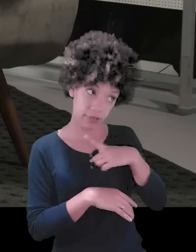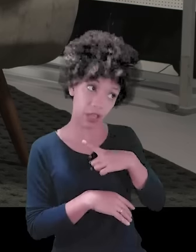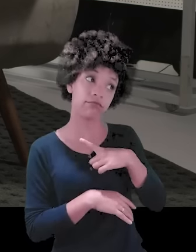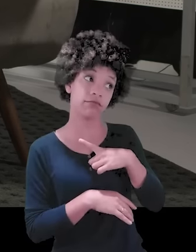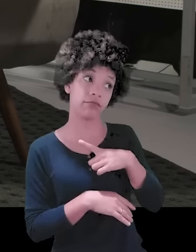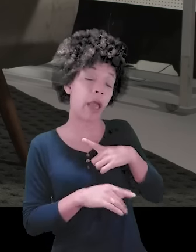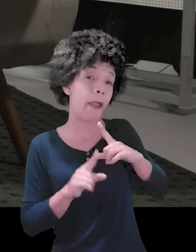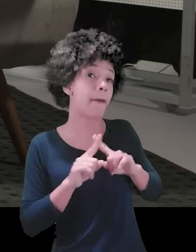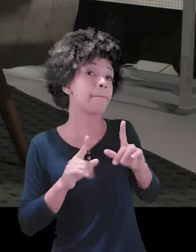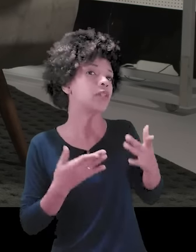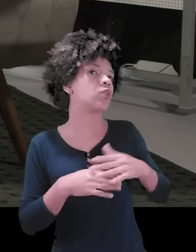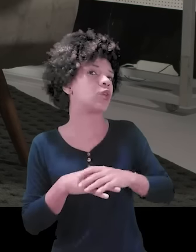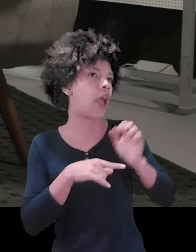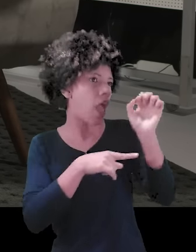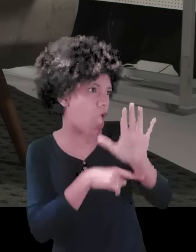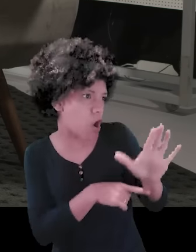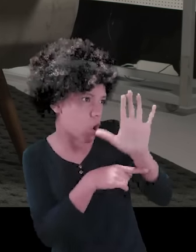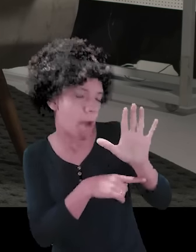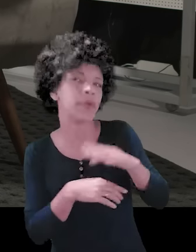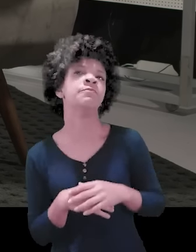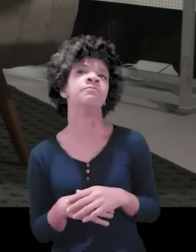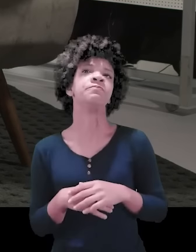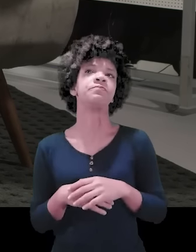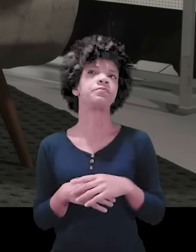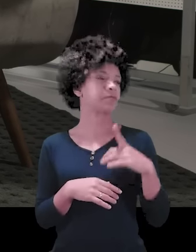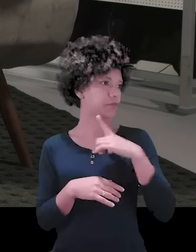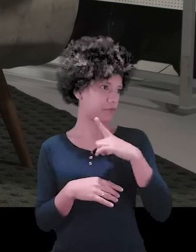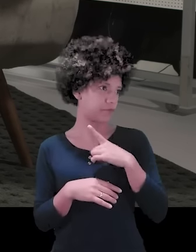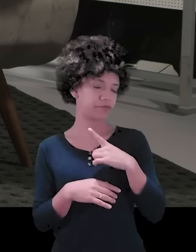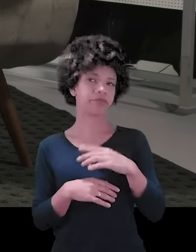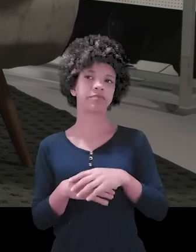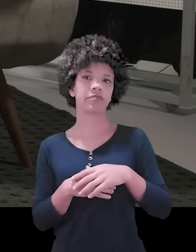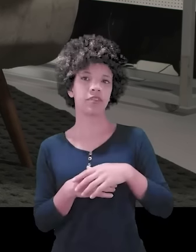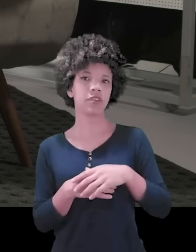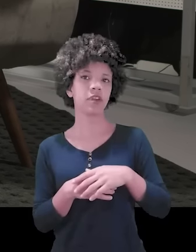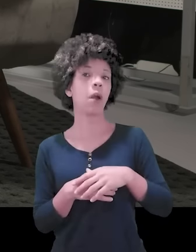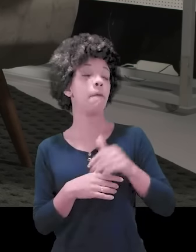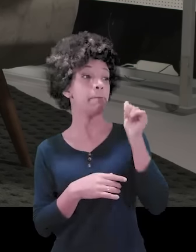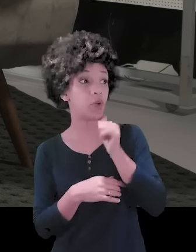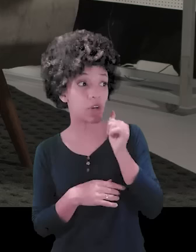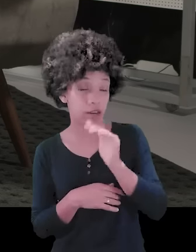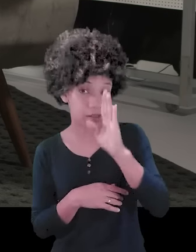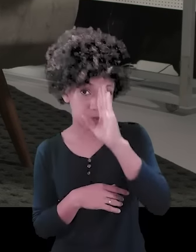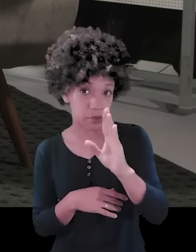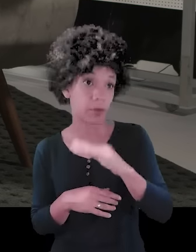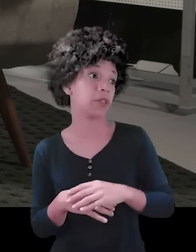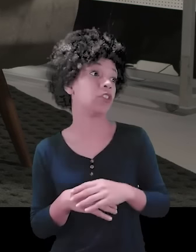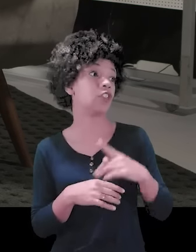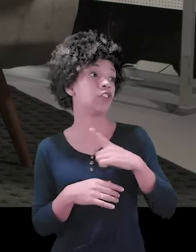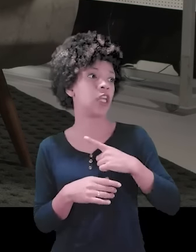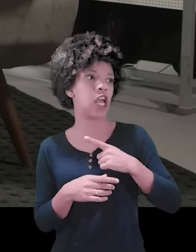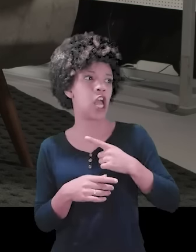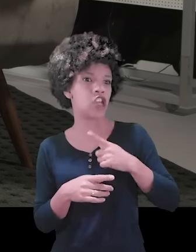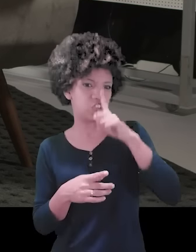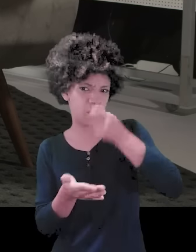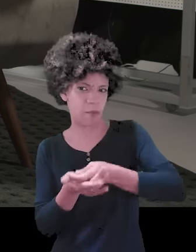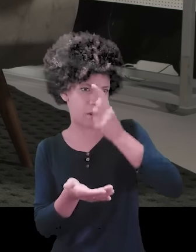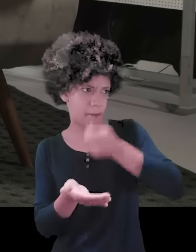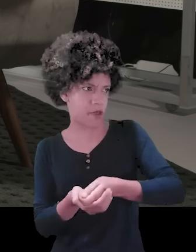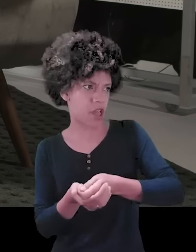e quando a gente fala de Europa a gente vai ter pra ficar nessas mulheres principalmente com essa destinação exploração